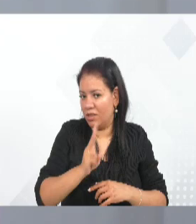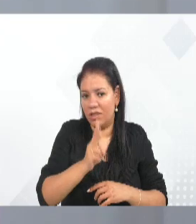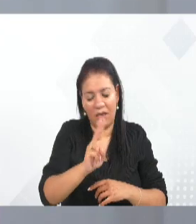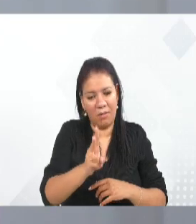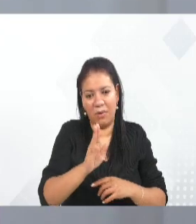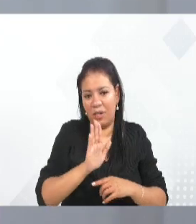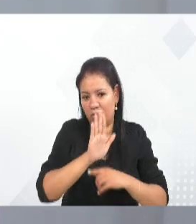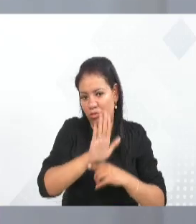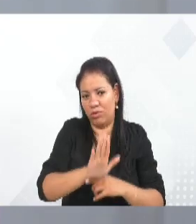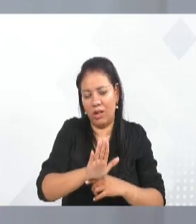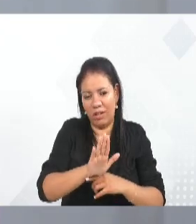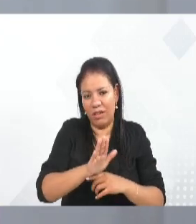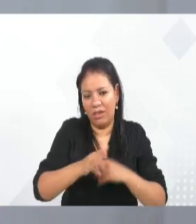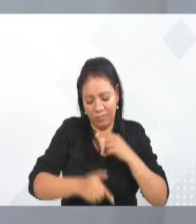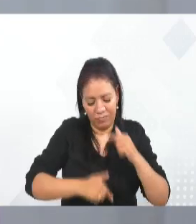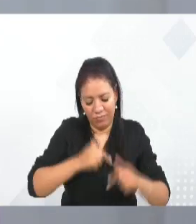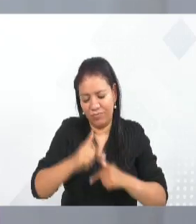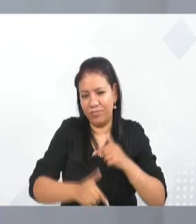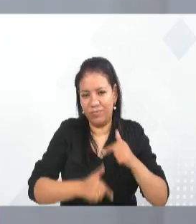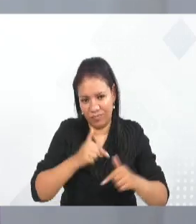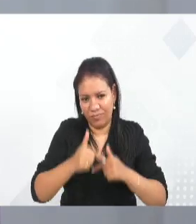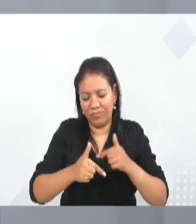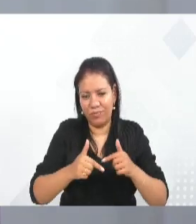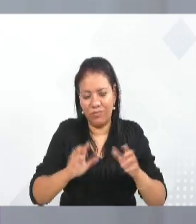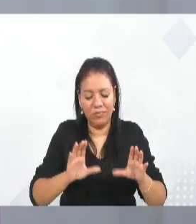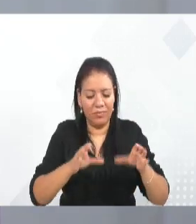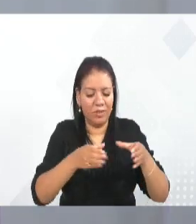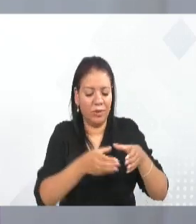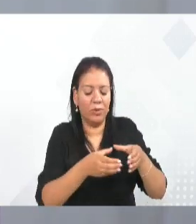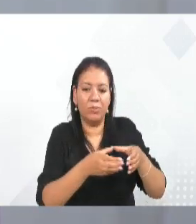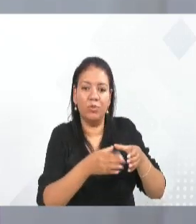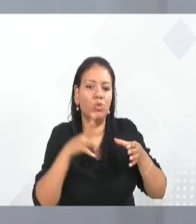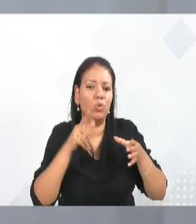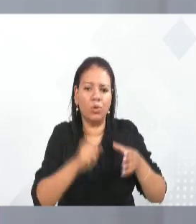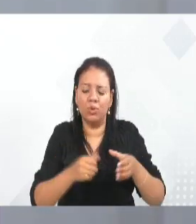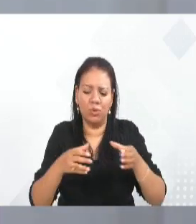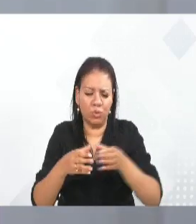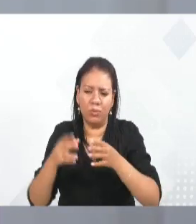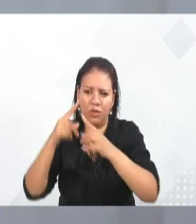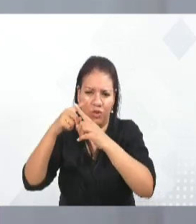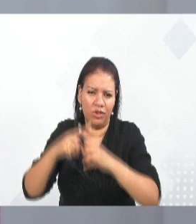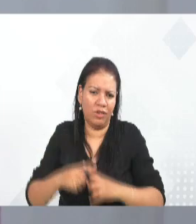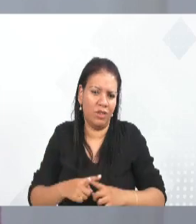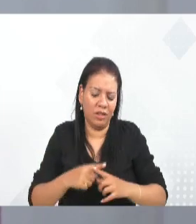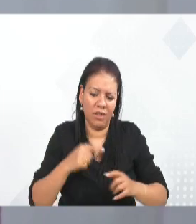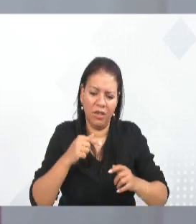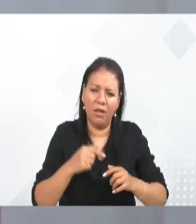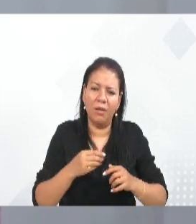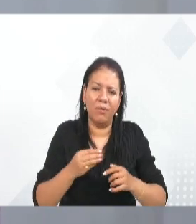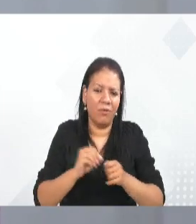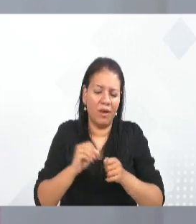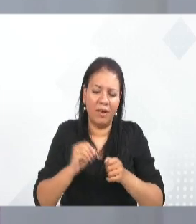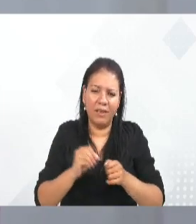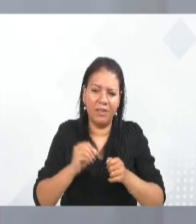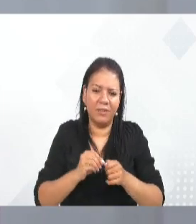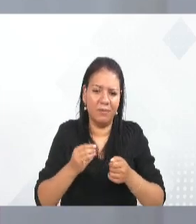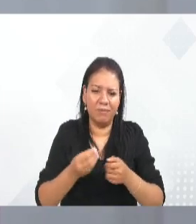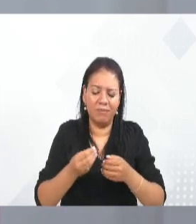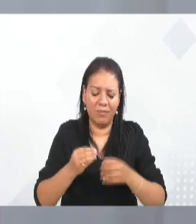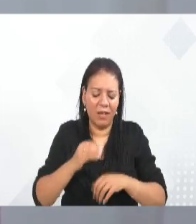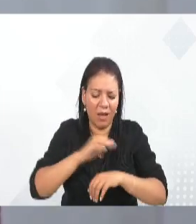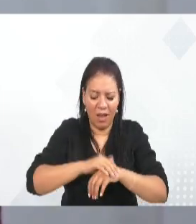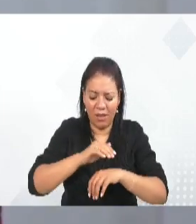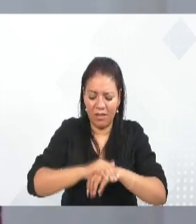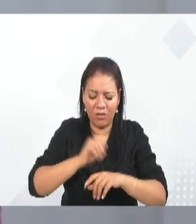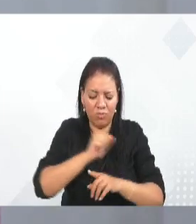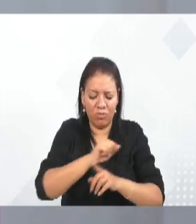que aqui agradecer ao trabalho que é feito por essa equipe por todas as equipes de Gincana que fazem um belíssimo trabalho e um belíssimo trabalho de ação